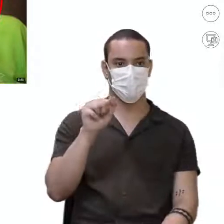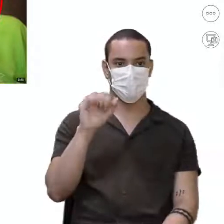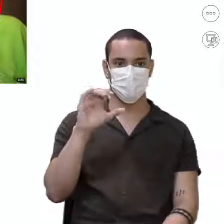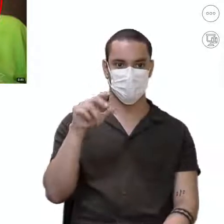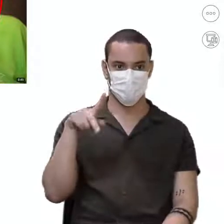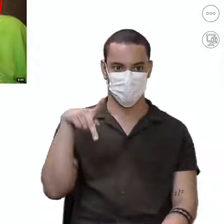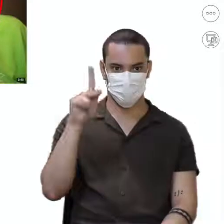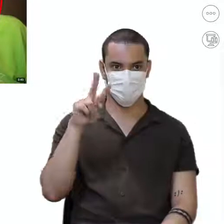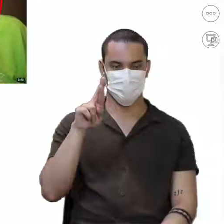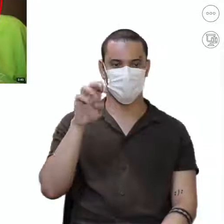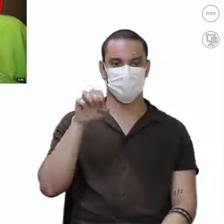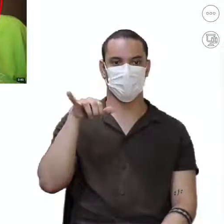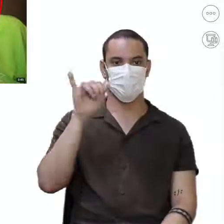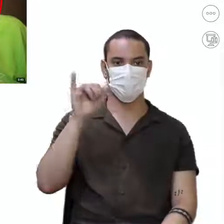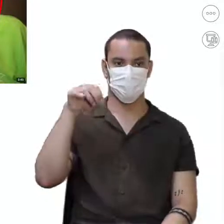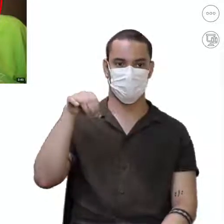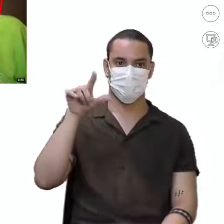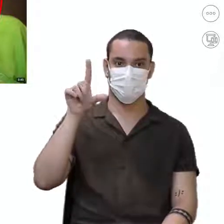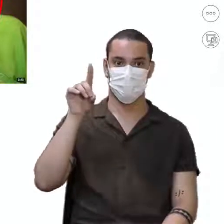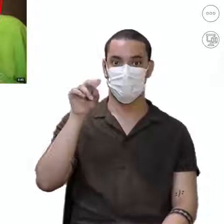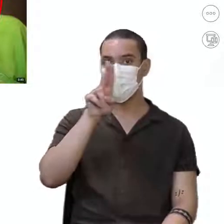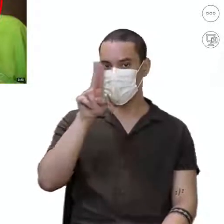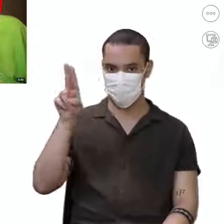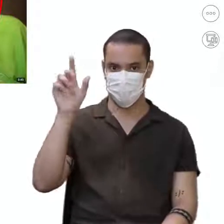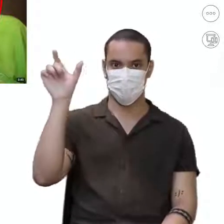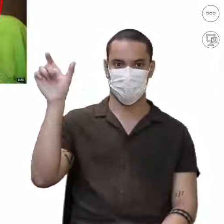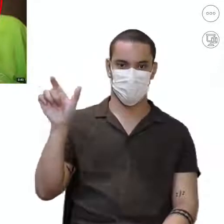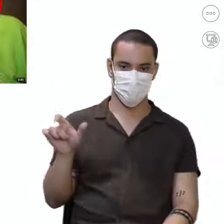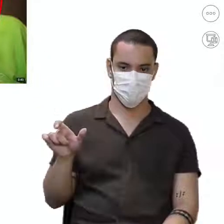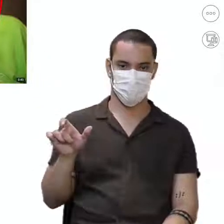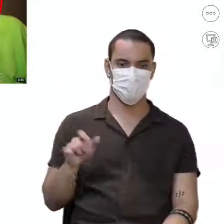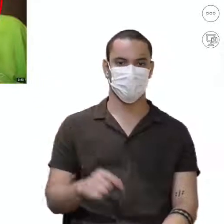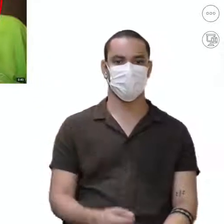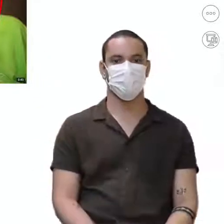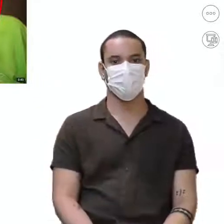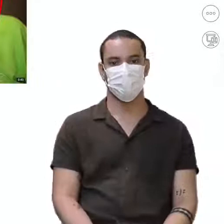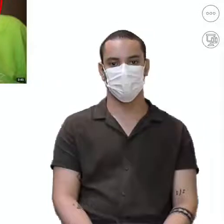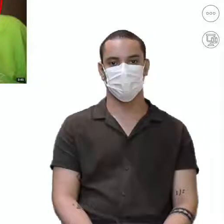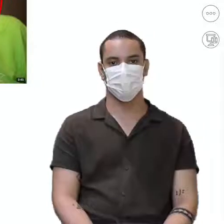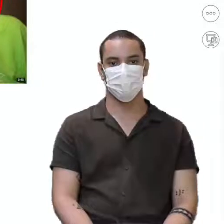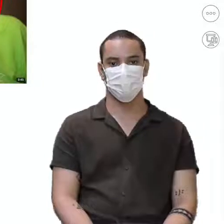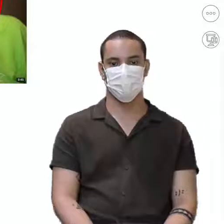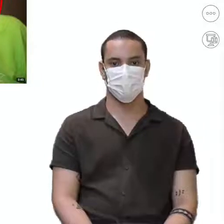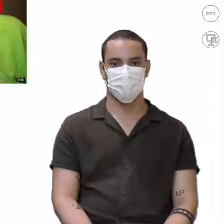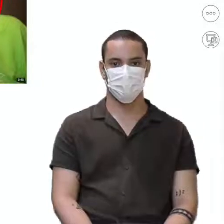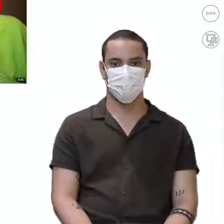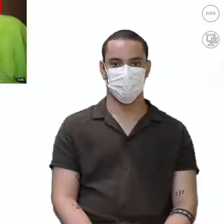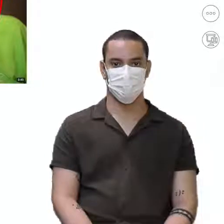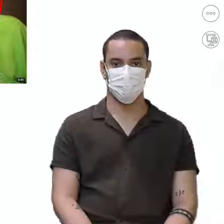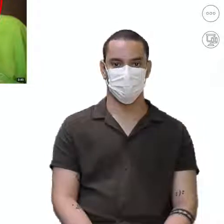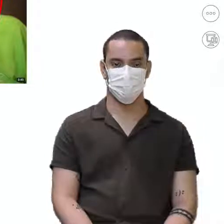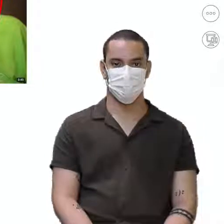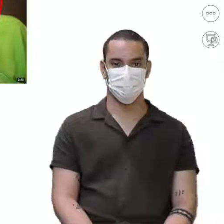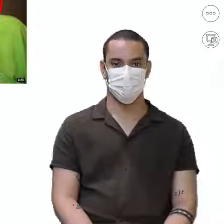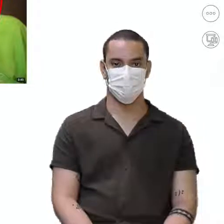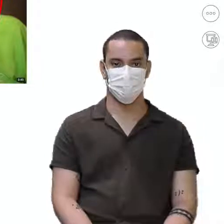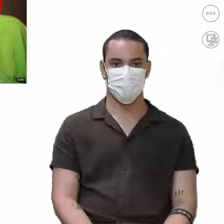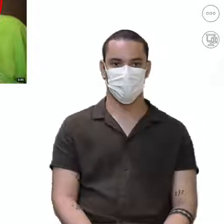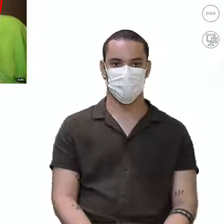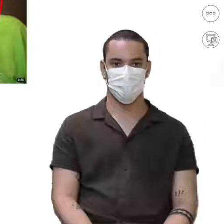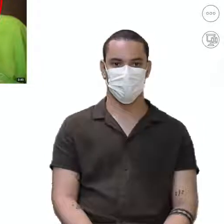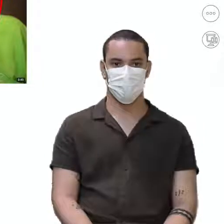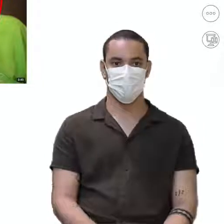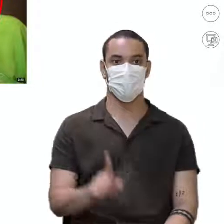nome da pessoa, já começa aqui. From Chesterfield, UK. Então, esse